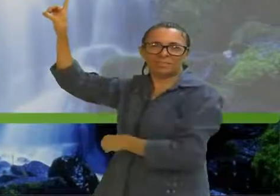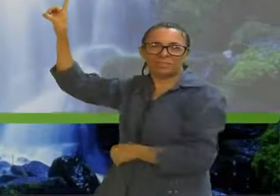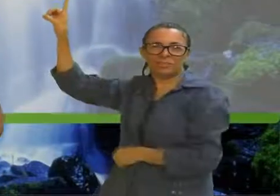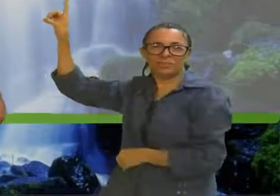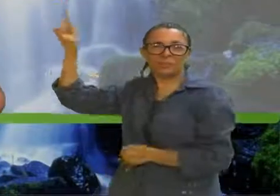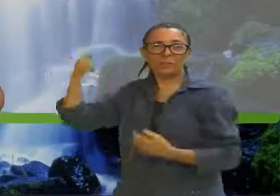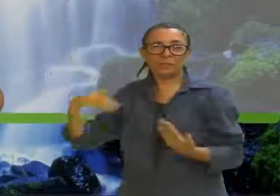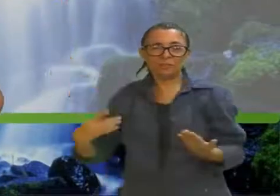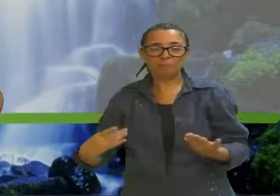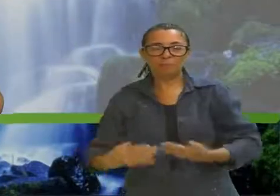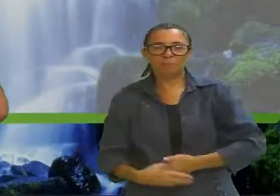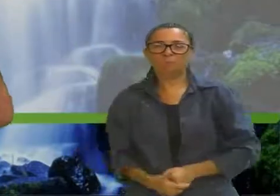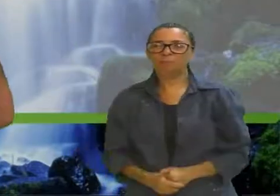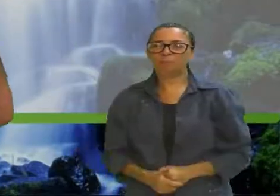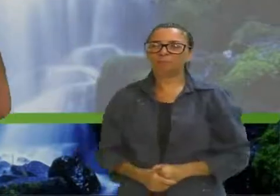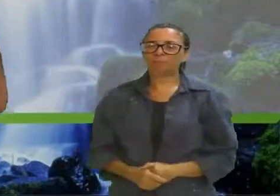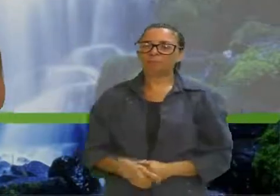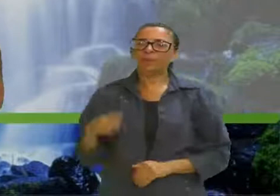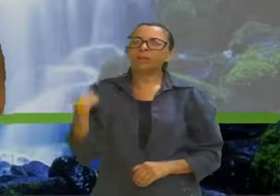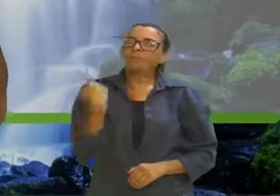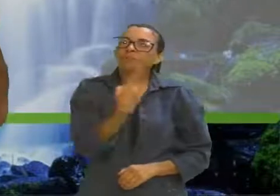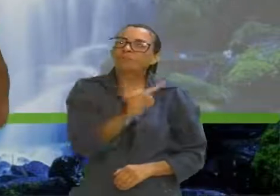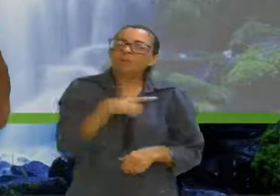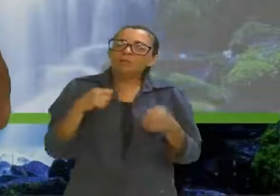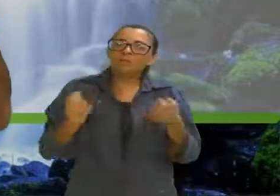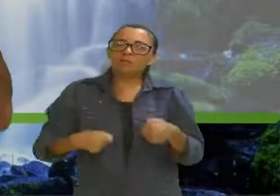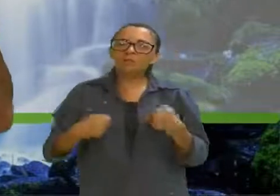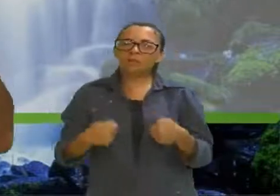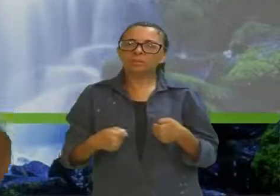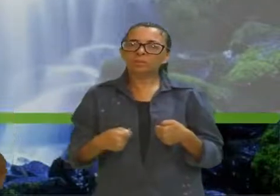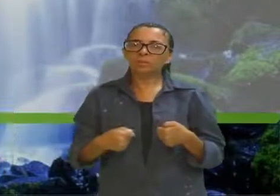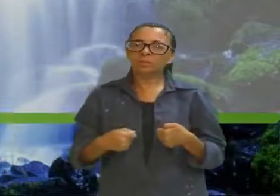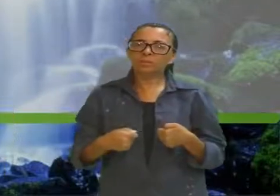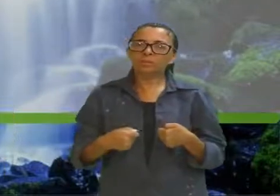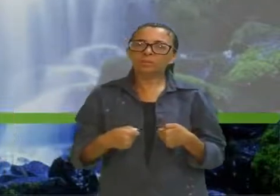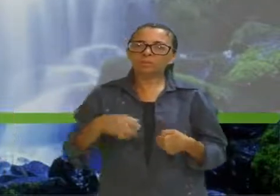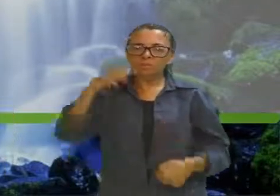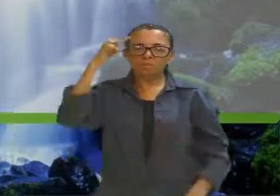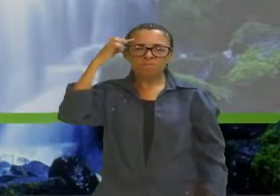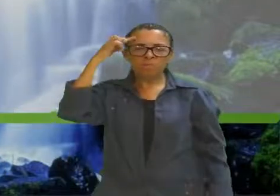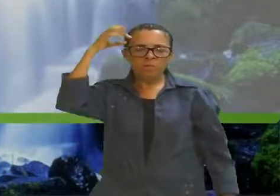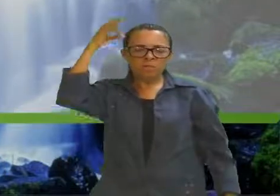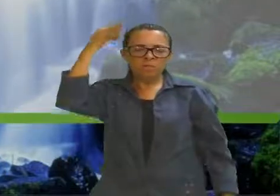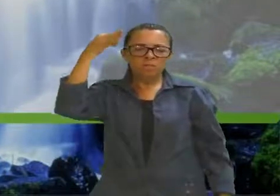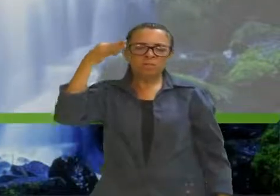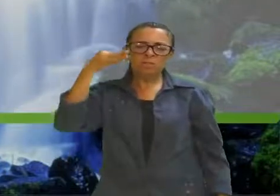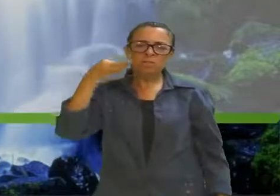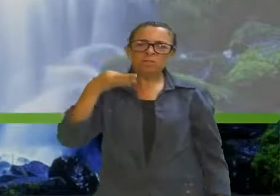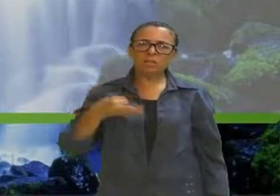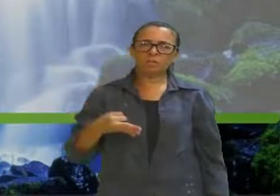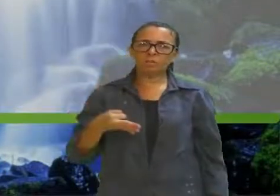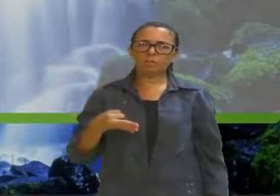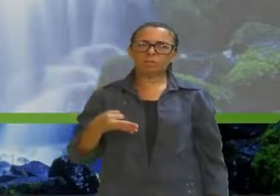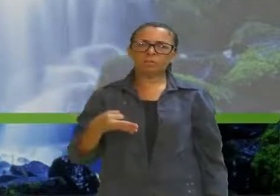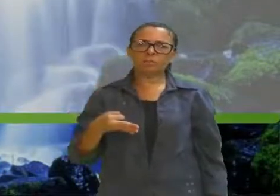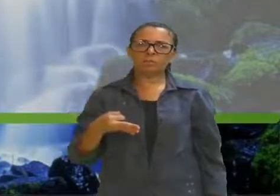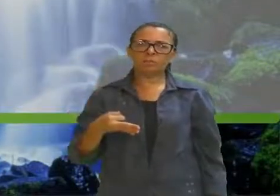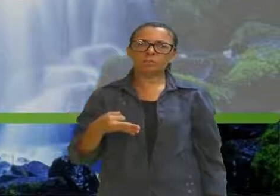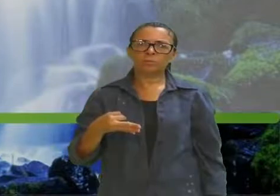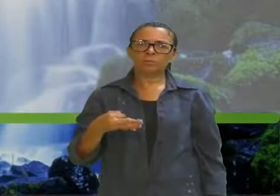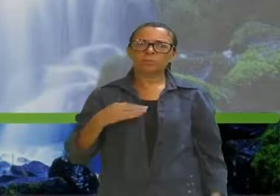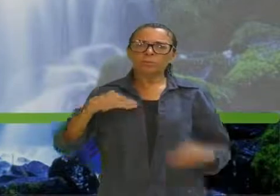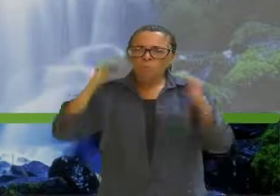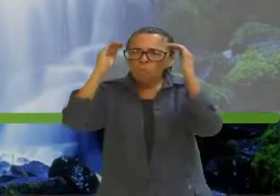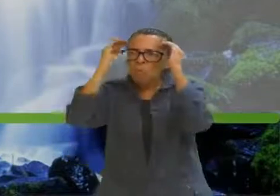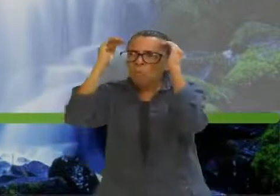estar consciente que nós devemos ajustar as nossas vidas, porém, com a ajuda do Espírito Santo, porque de nós mesmos a